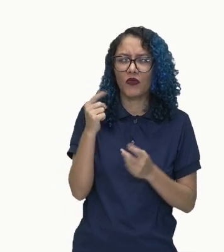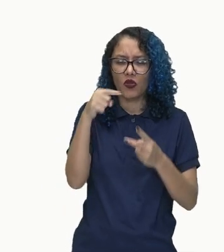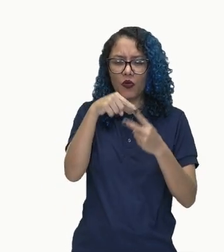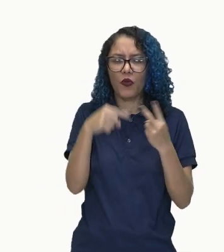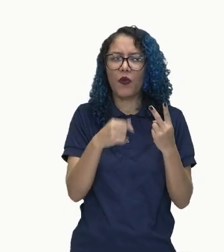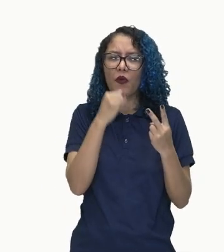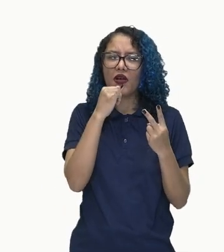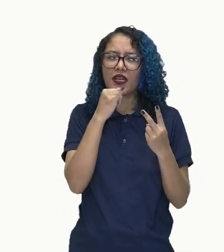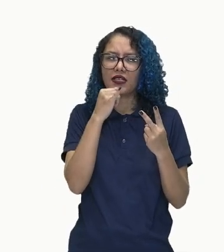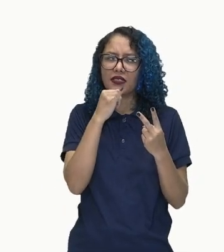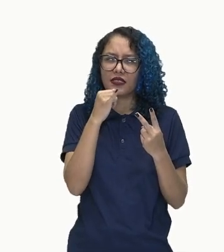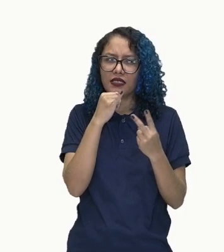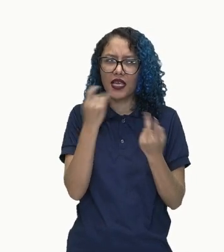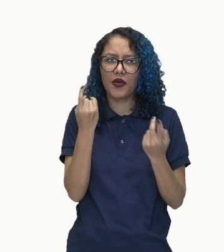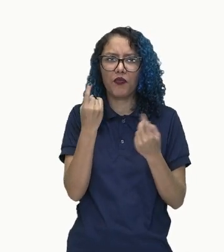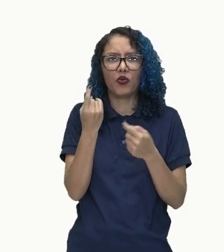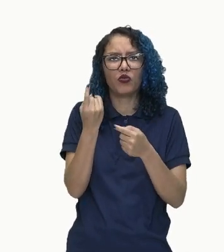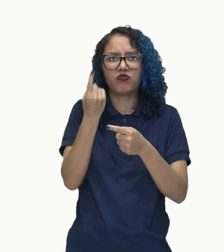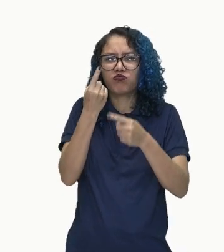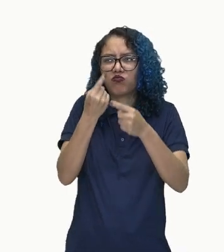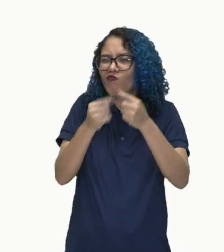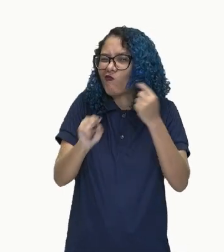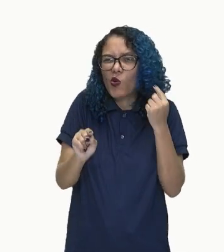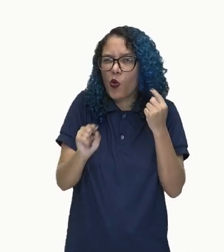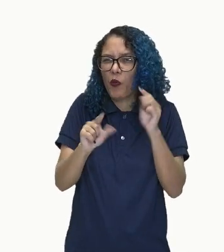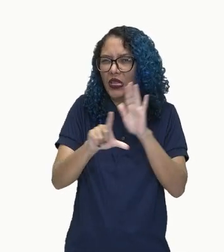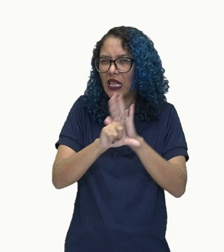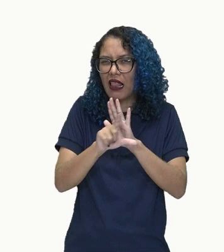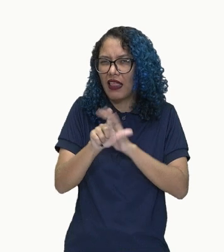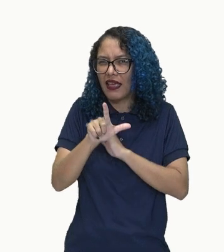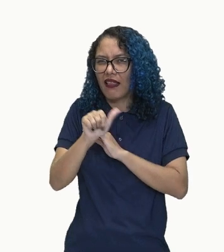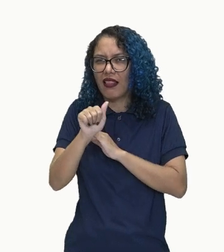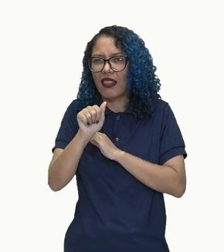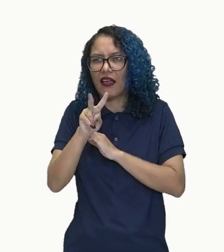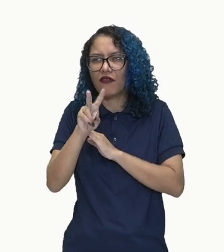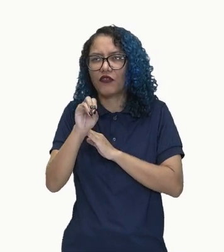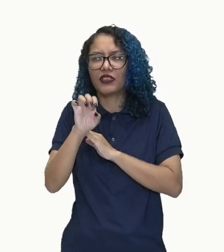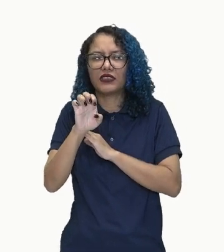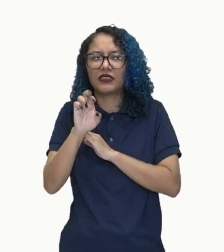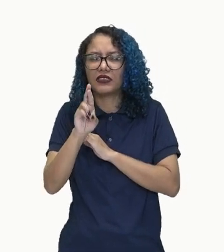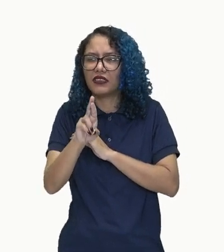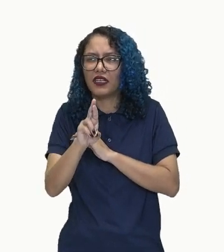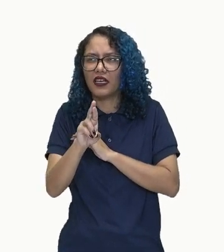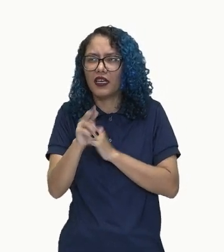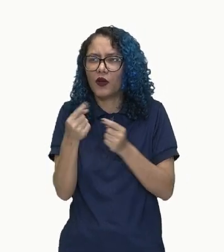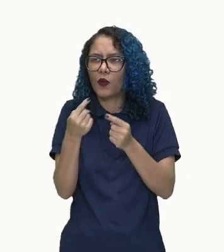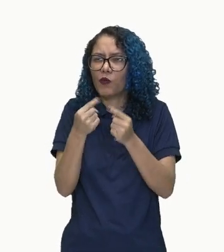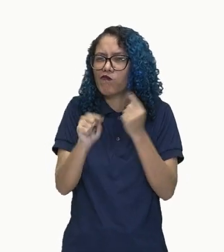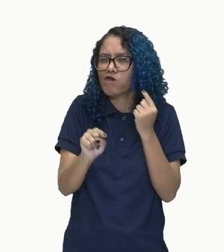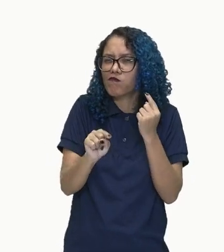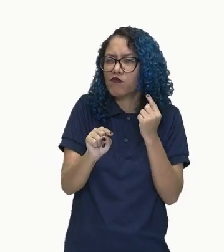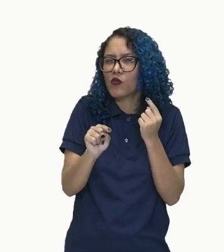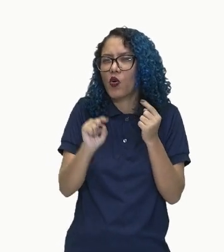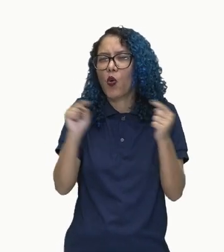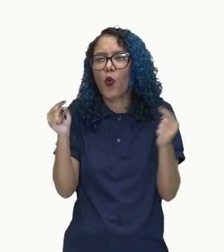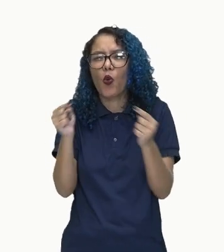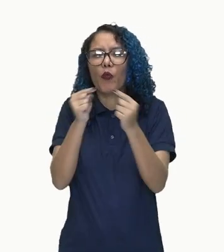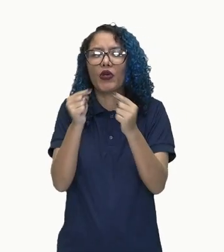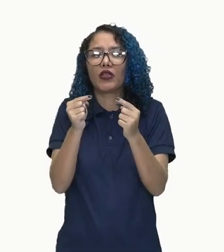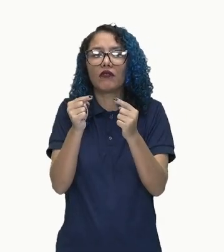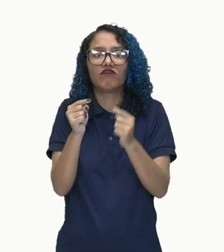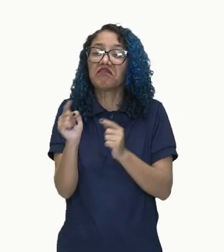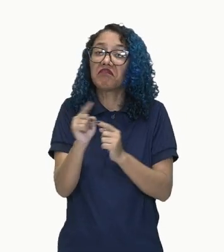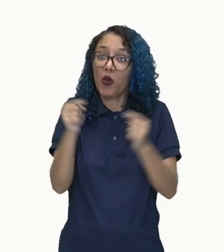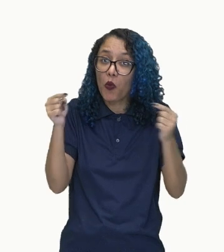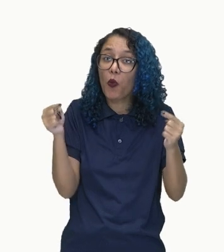Justifique sua resposta. E aí nós temos, não, ela não vai contrariar a lei de Lavoisier. A